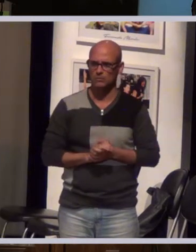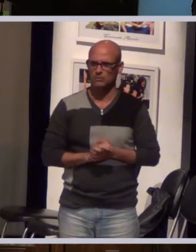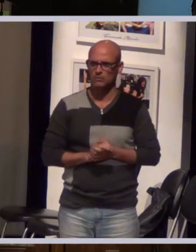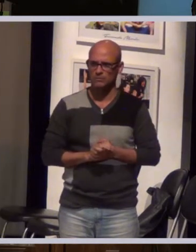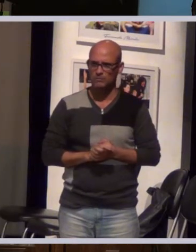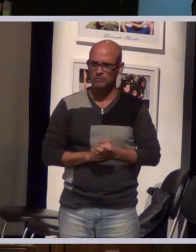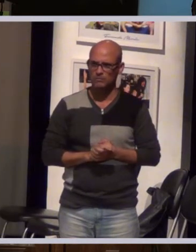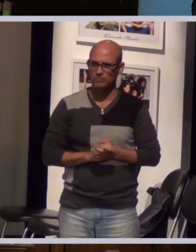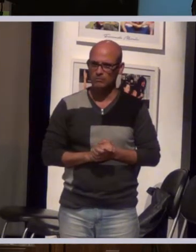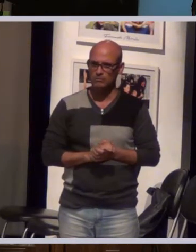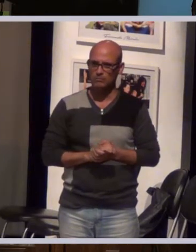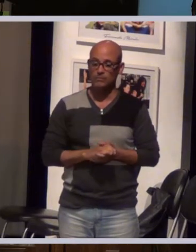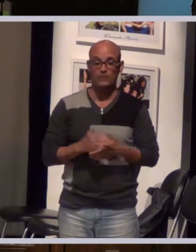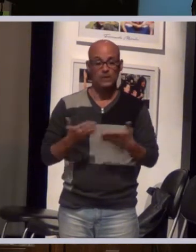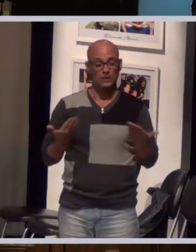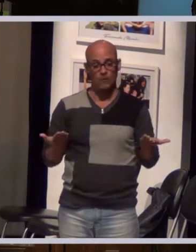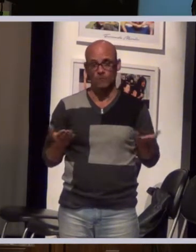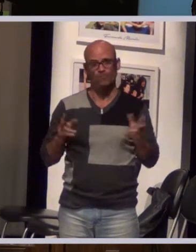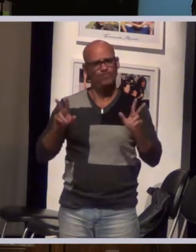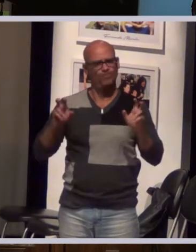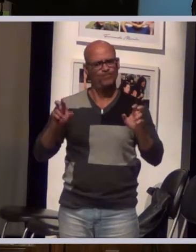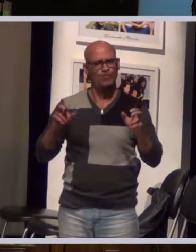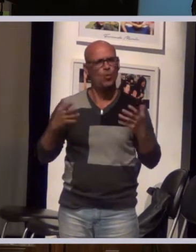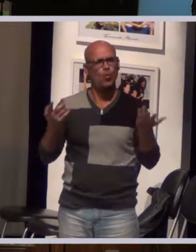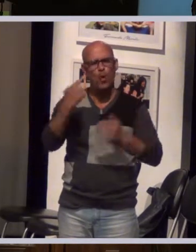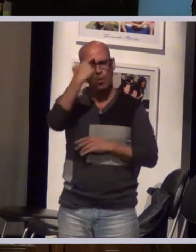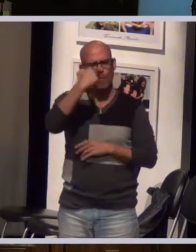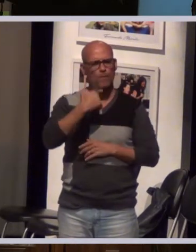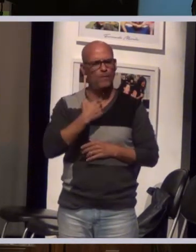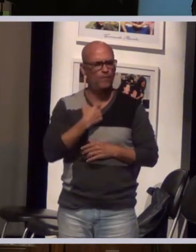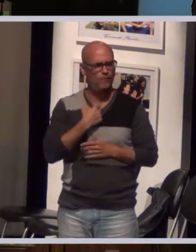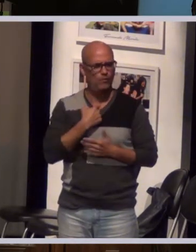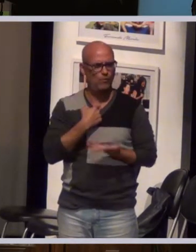Então, a questão seria, que perfil